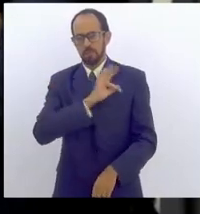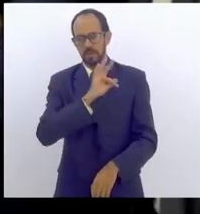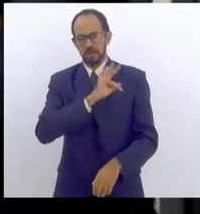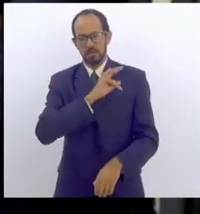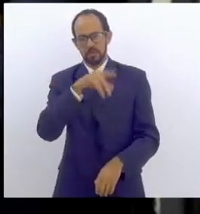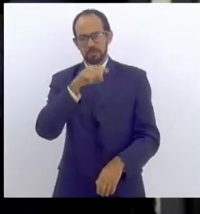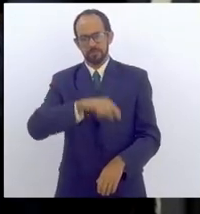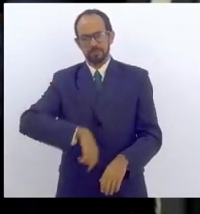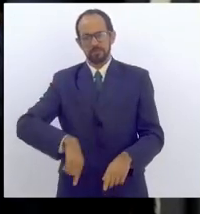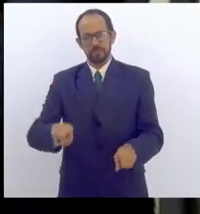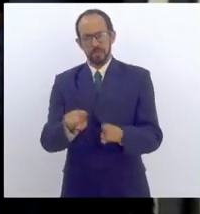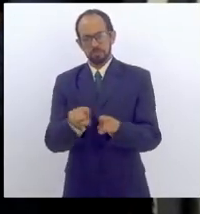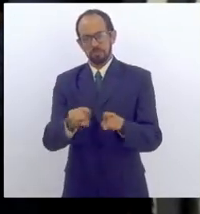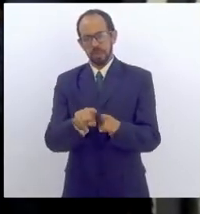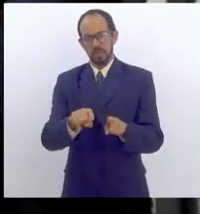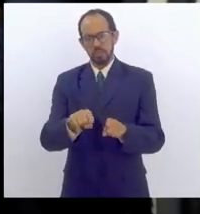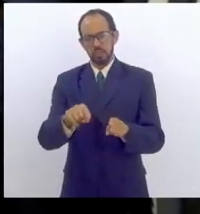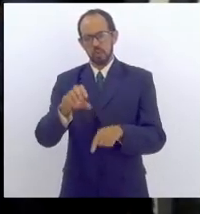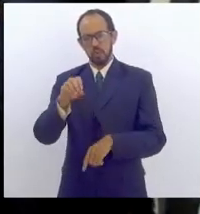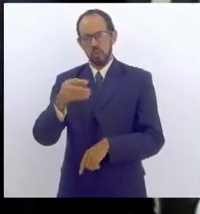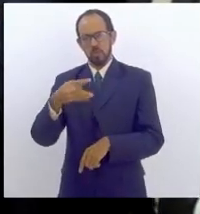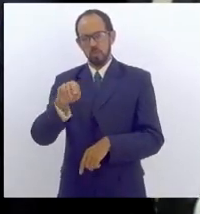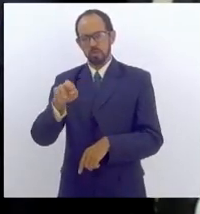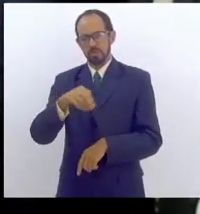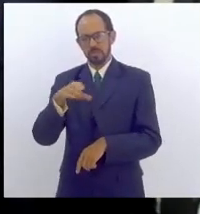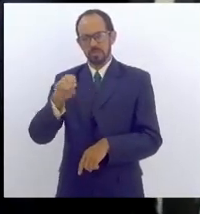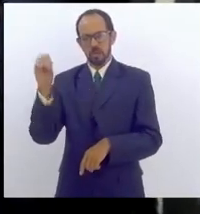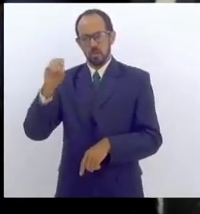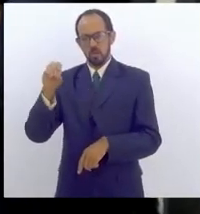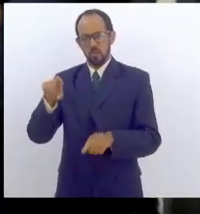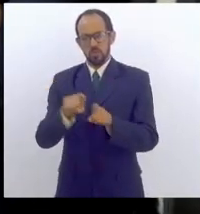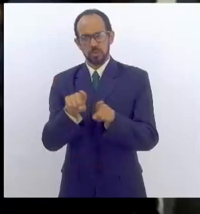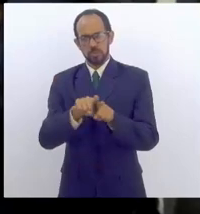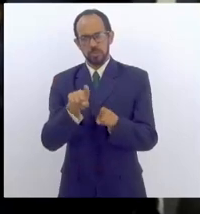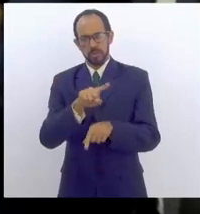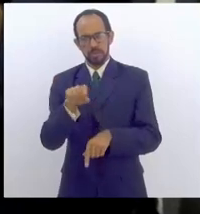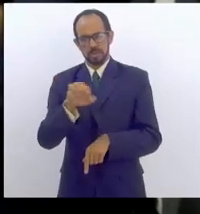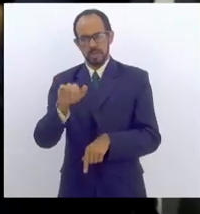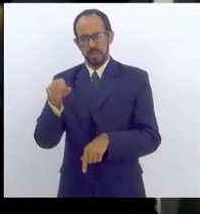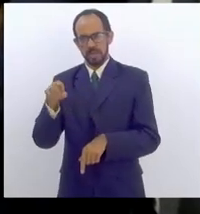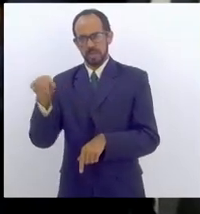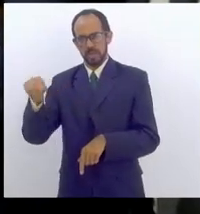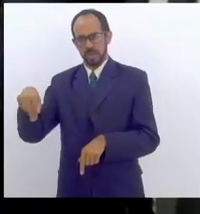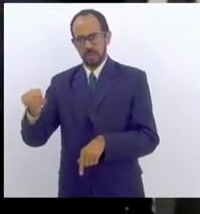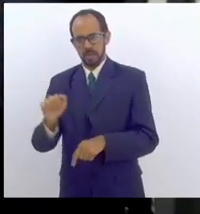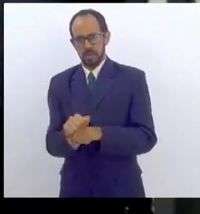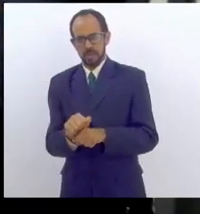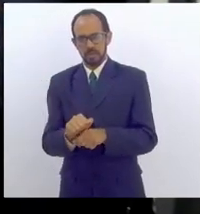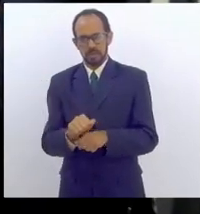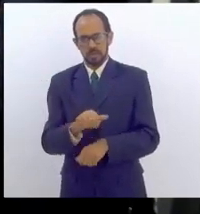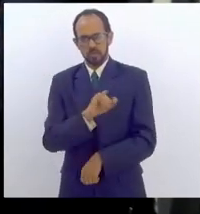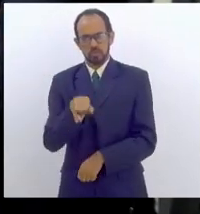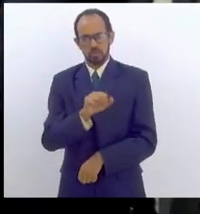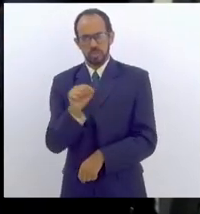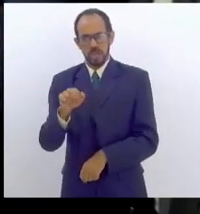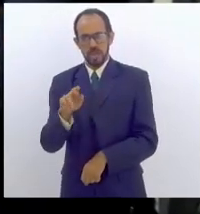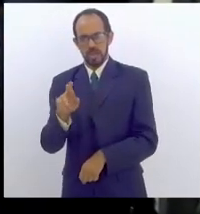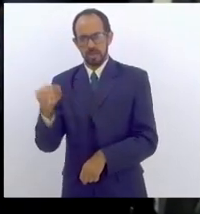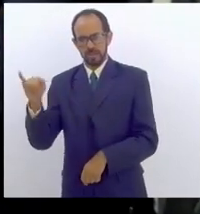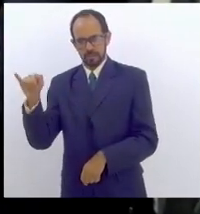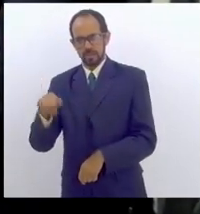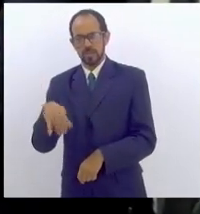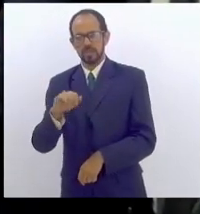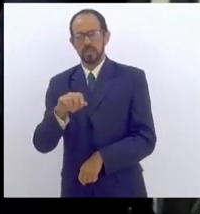de oposição, mas deputada Zeidan Jari, que teve a coragem, deputado Vitor